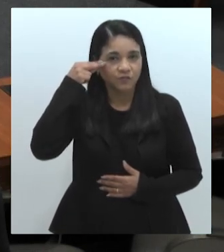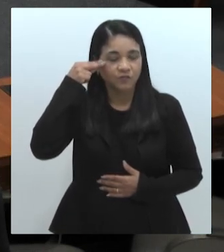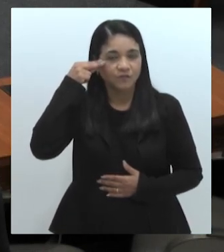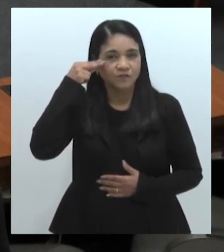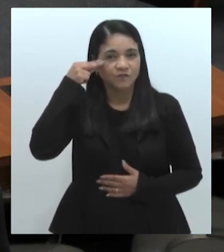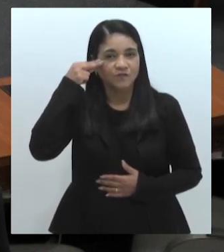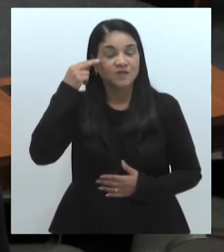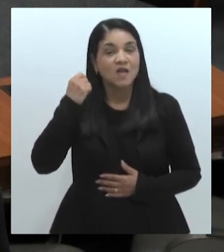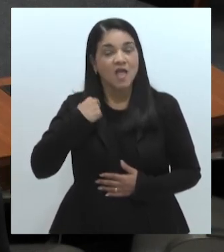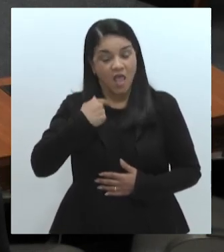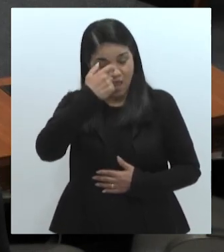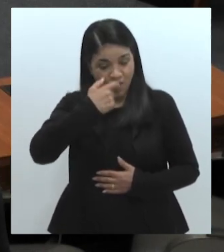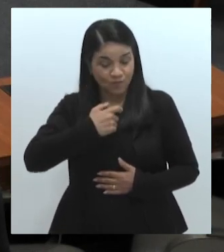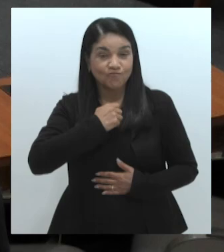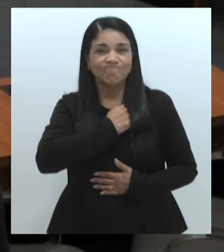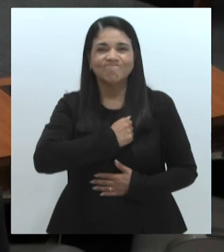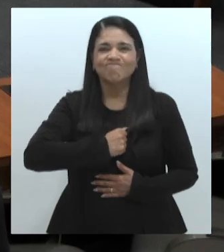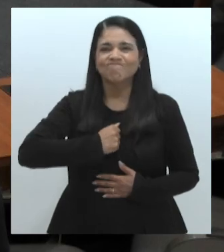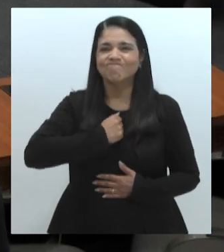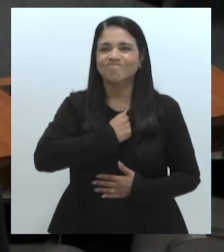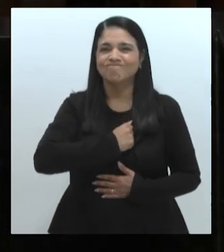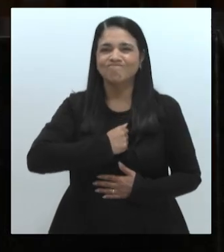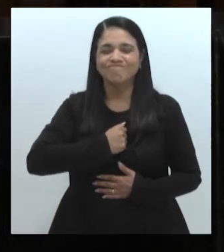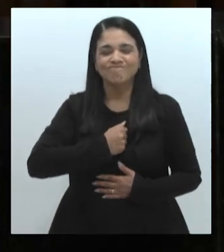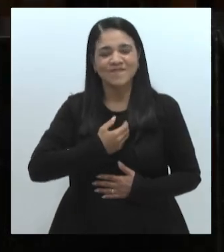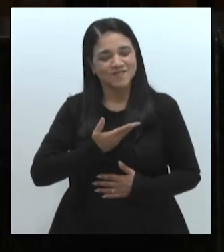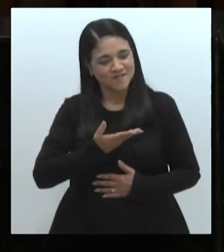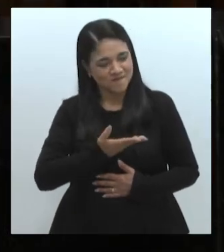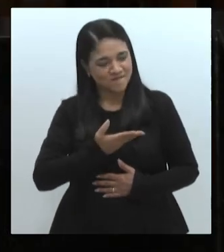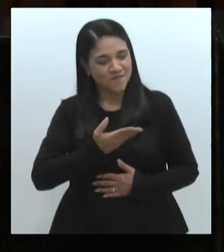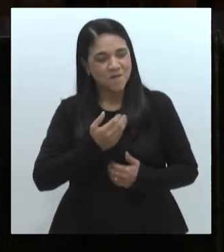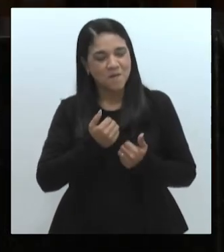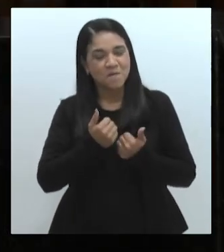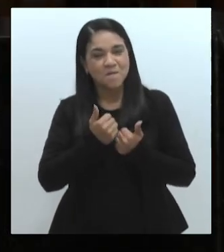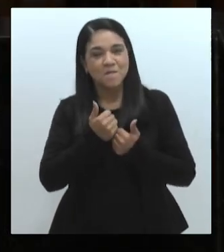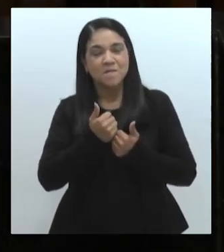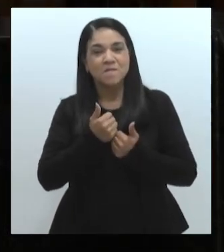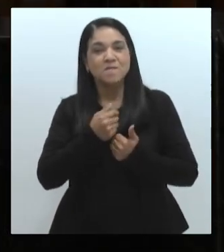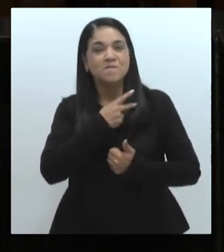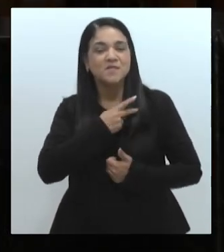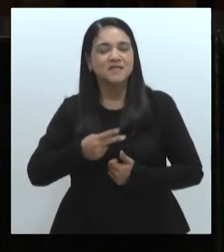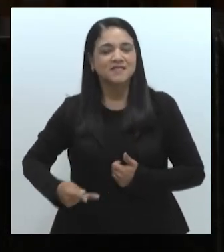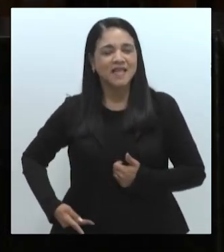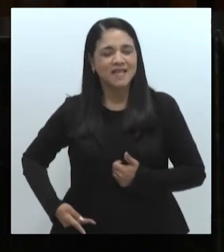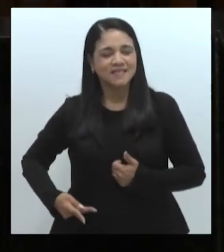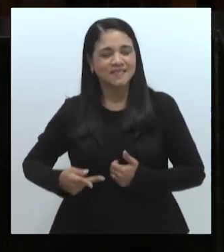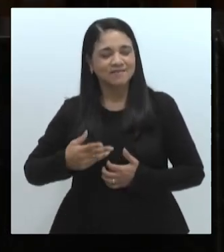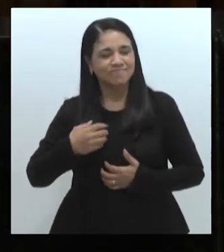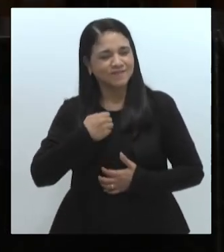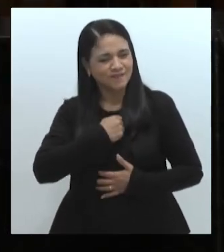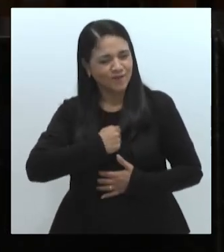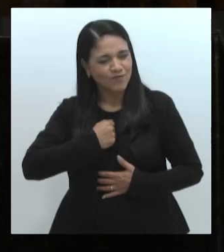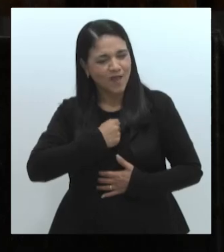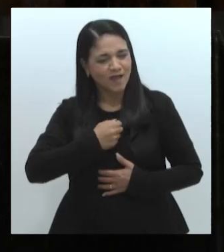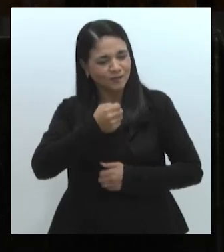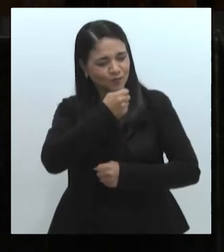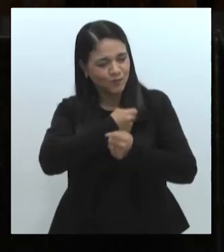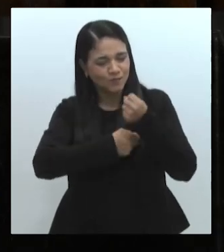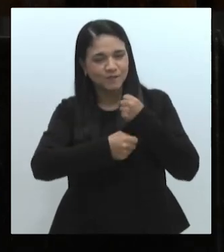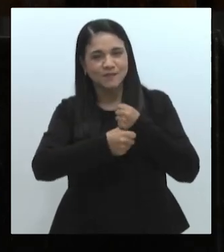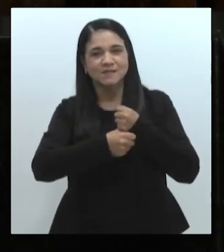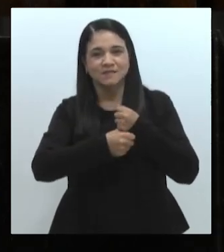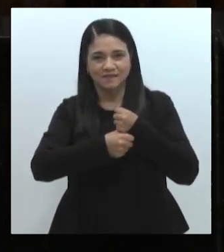saudoso estava eu da presidência de Vossa Excelência, desde o ano passado. Desde o